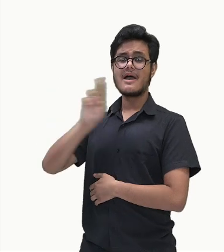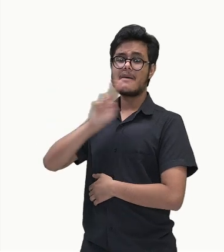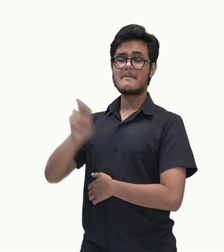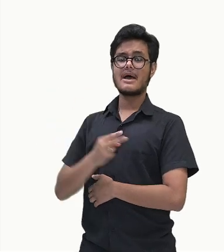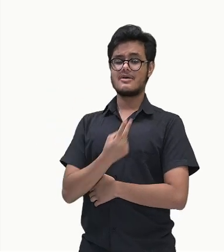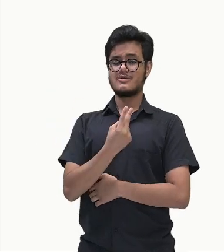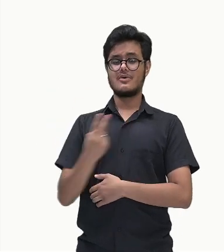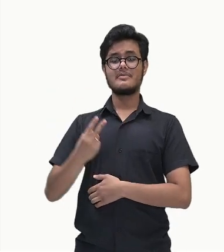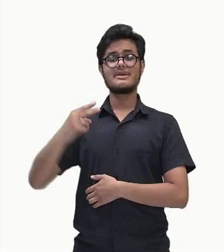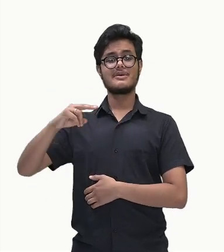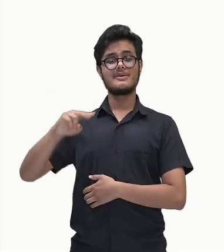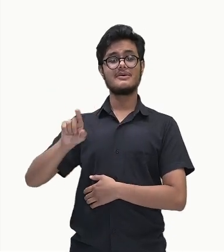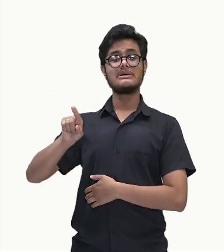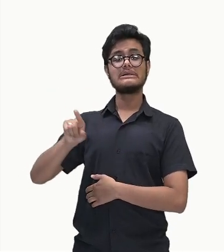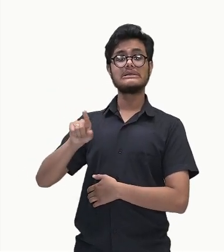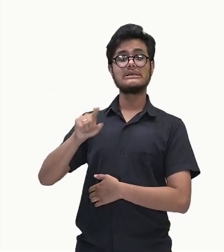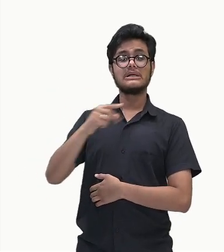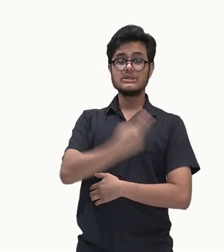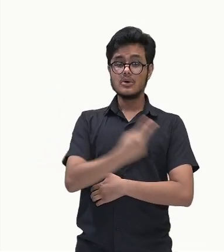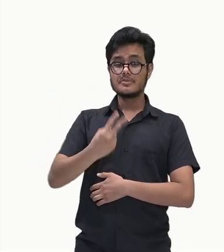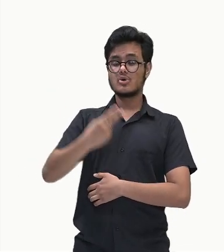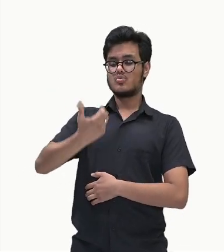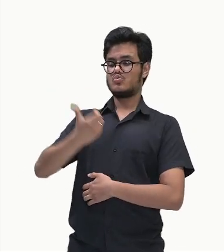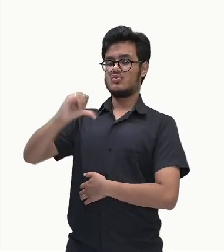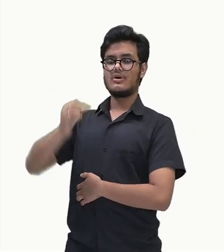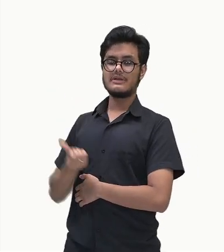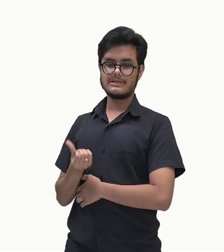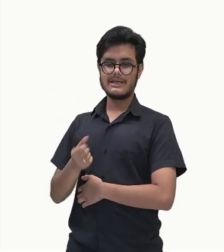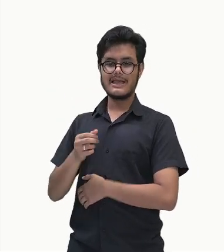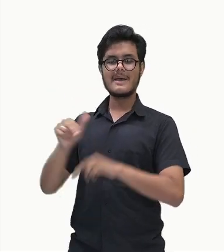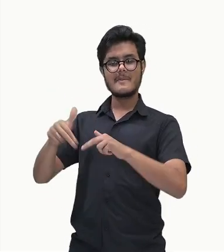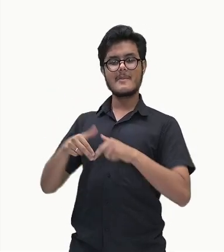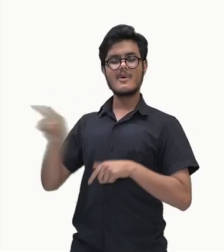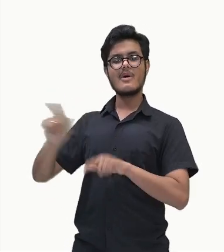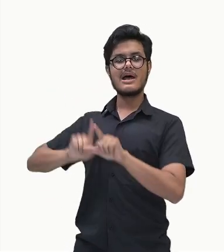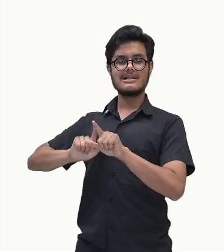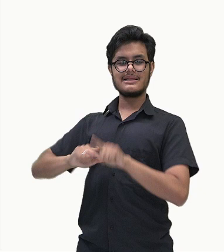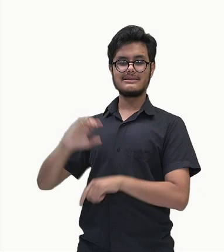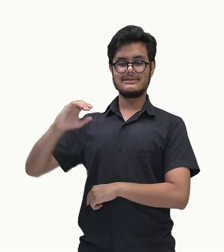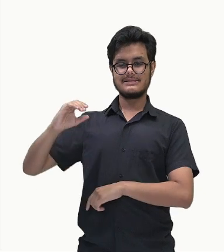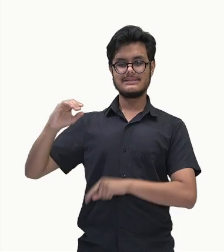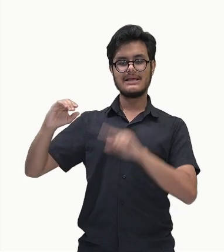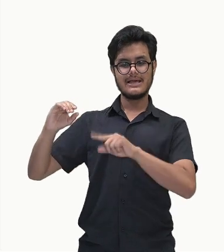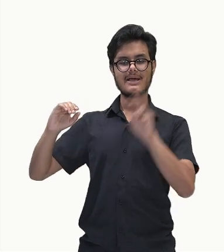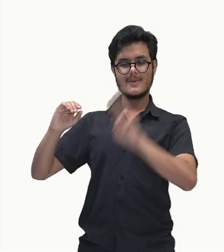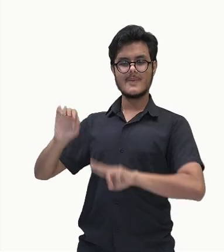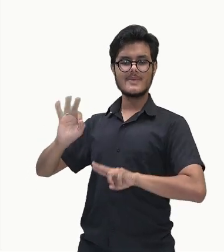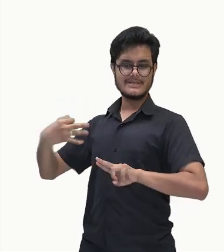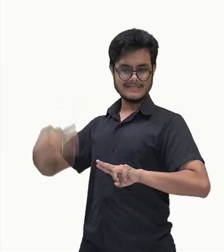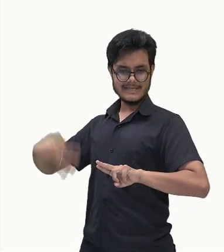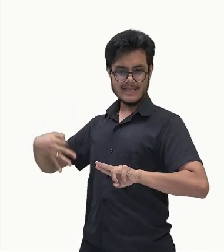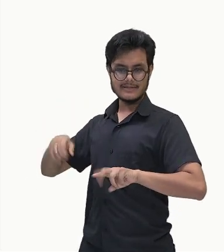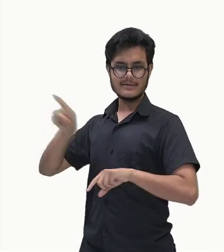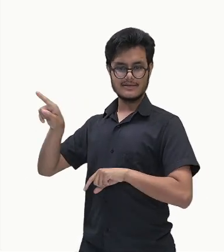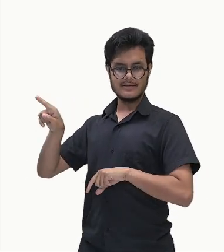2296 portanto alternativa c é a alternativa correta dessa